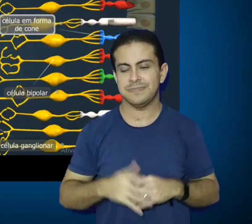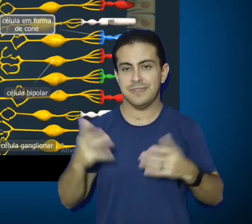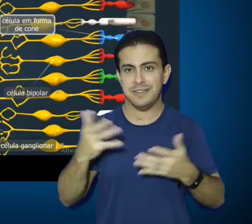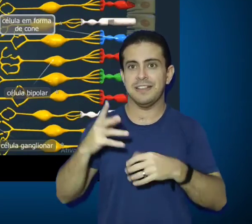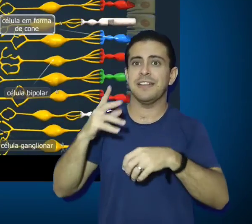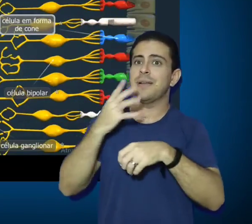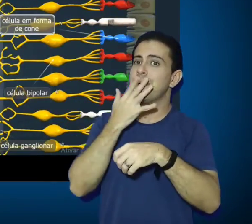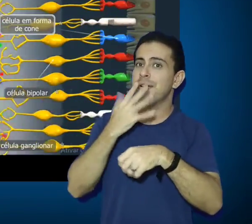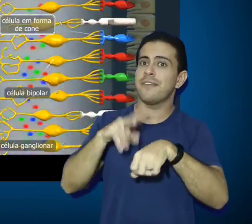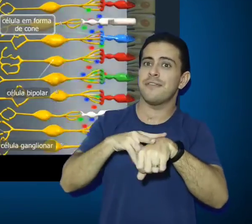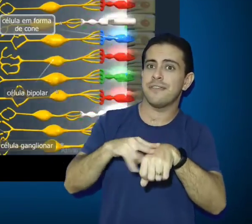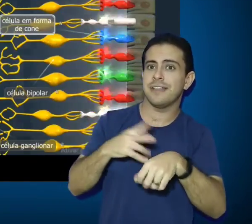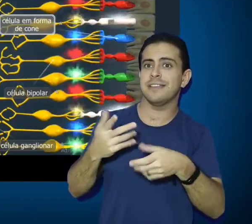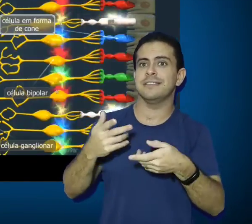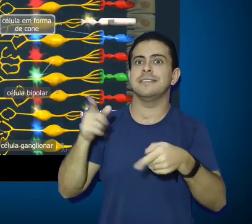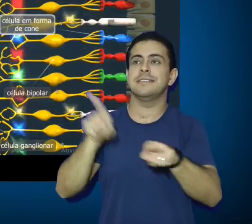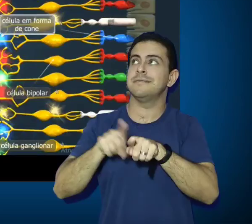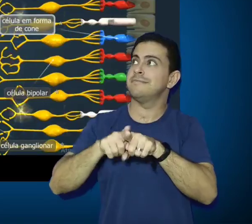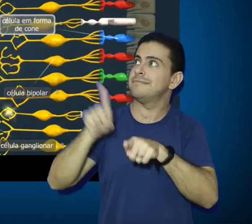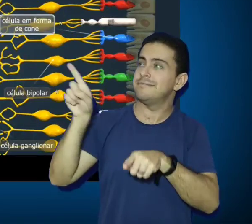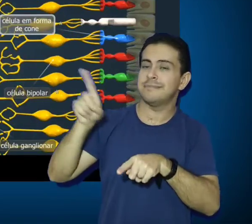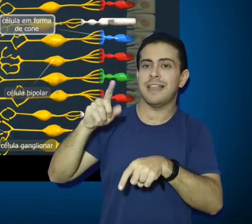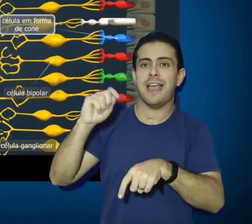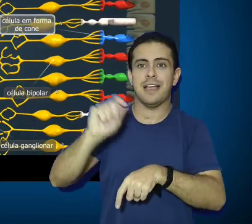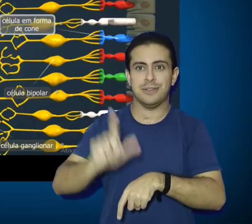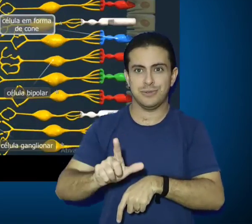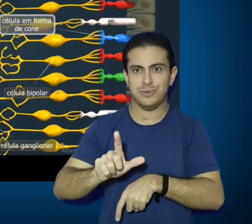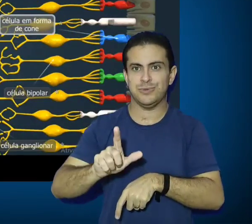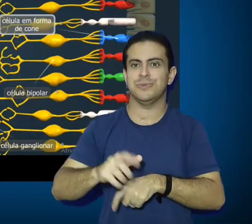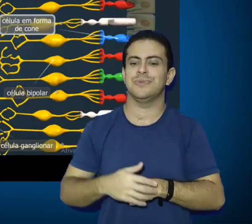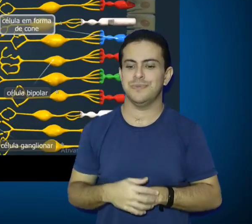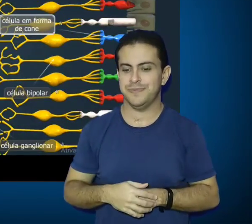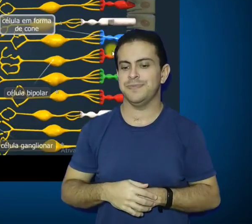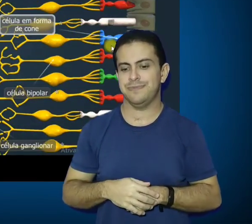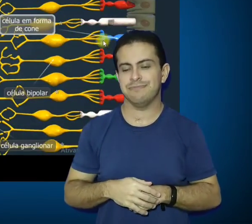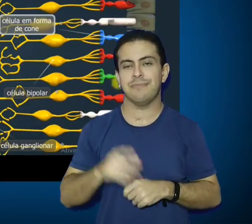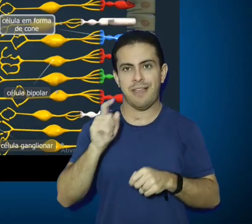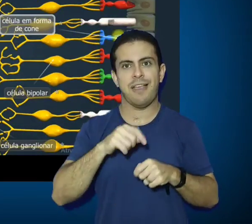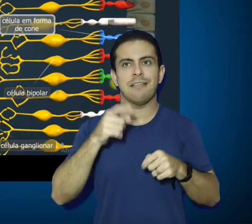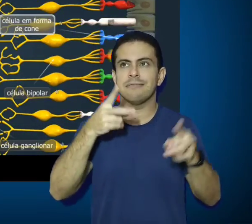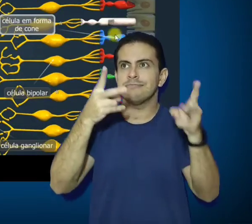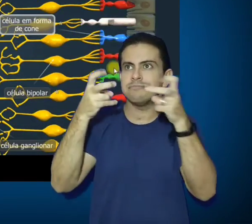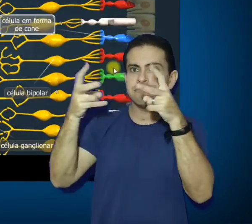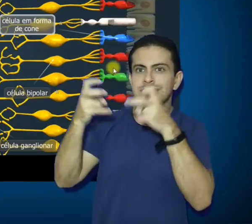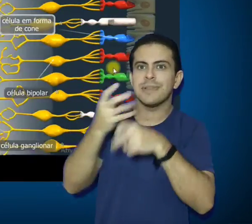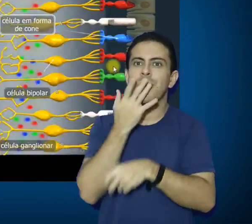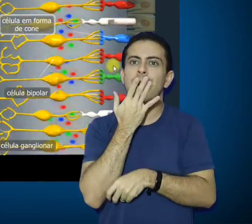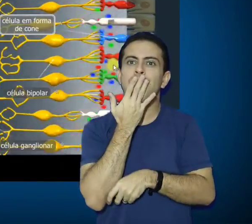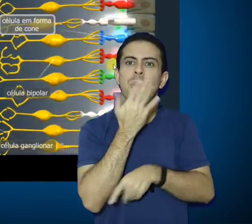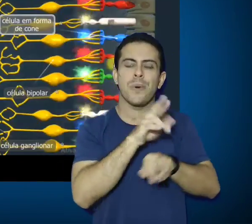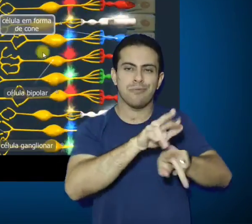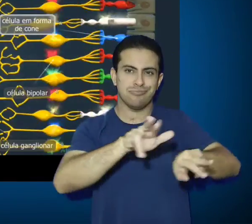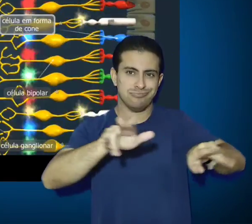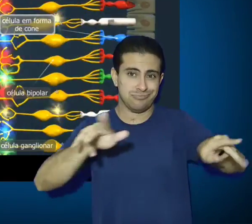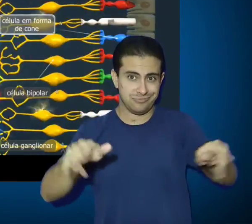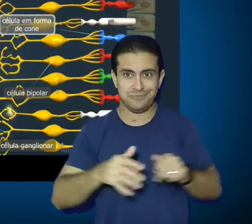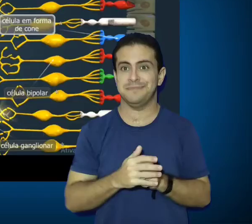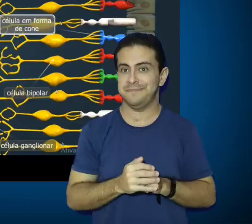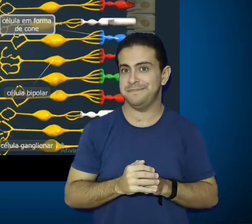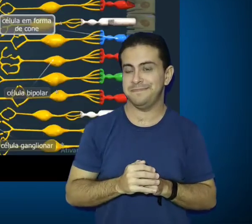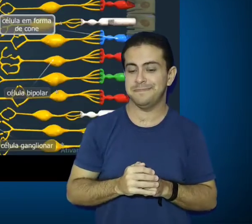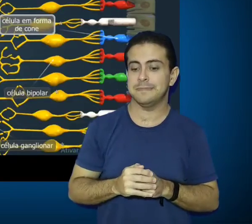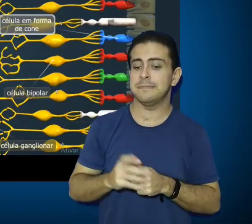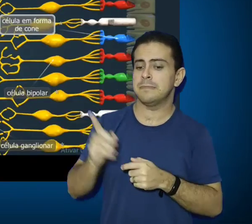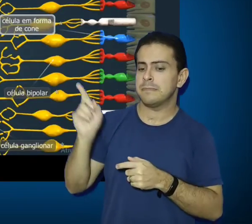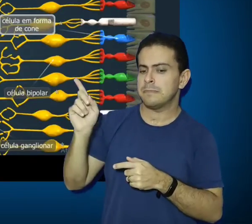assim quando tiver azul também. Então é assim que se dá a percepção da cor. Essas três células, quando funcionam concomitantemente,